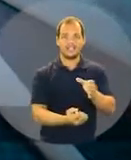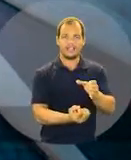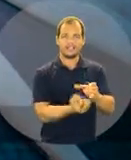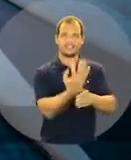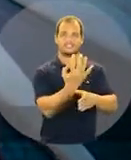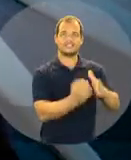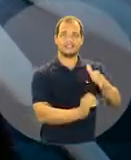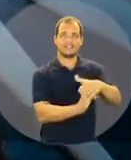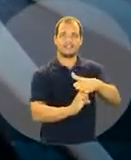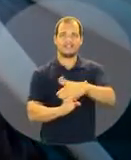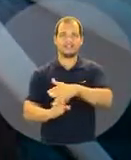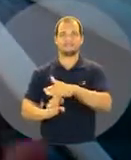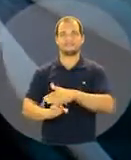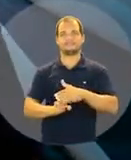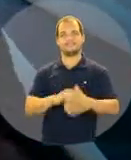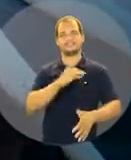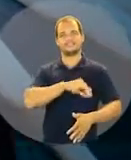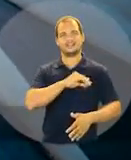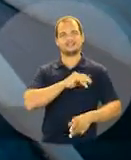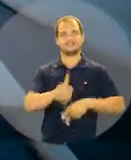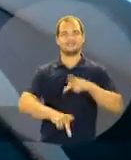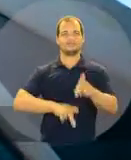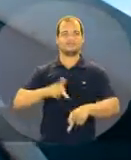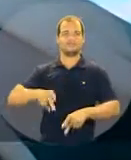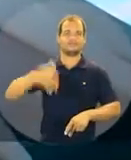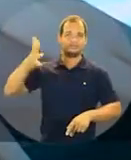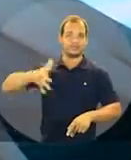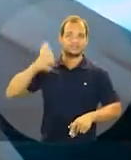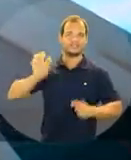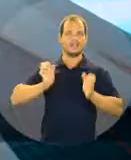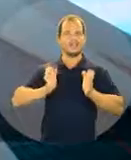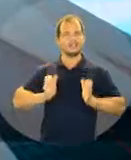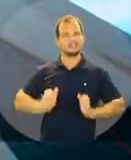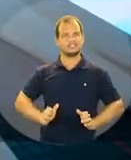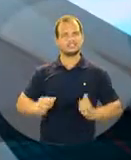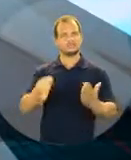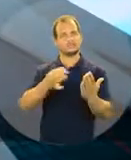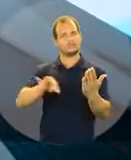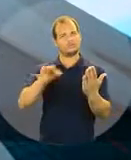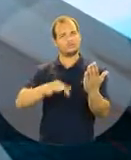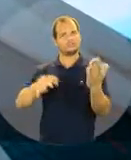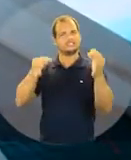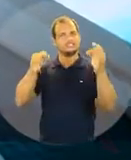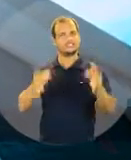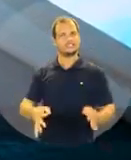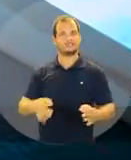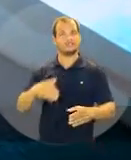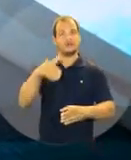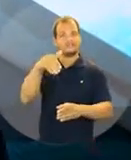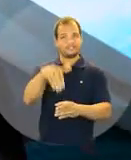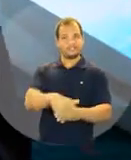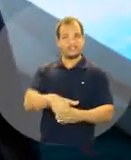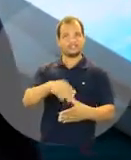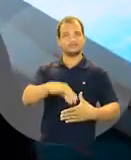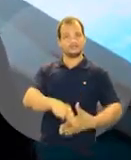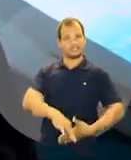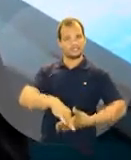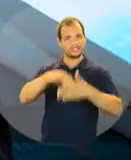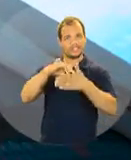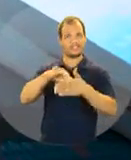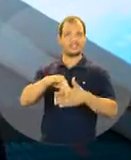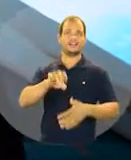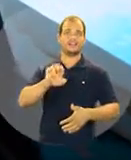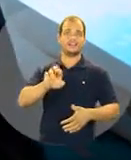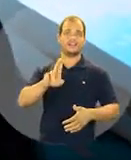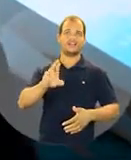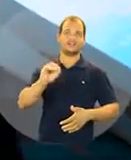de comportamento ético, correto e honesto por parte dos seus representantes. O voto do líder do PROS é assim, contra